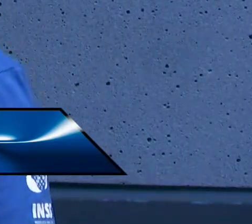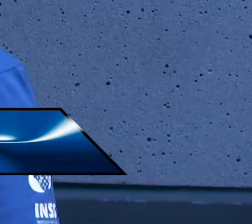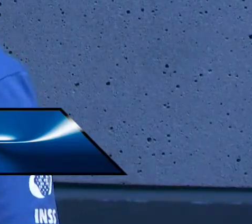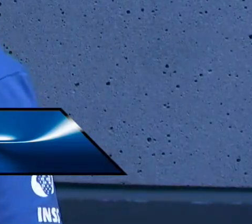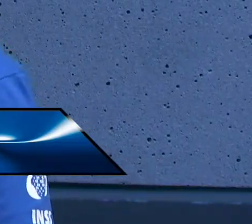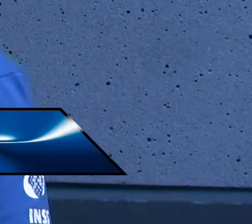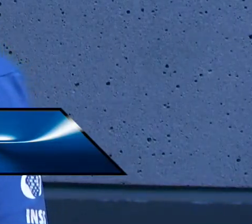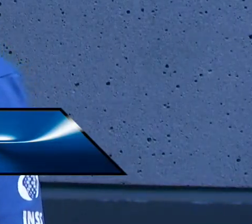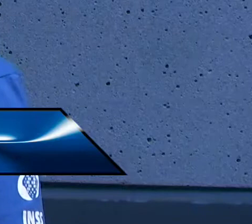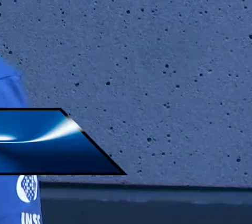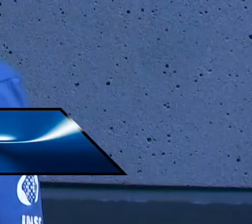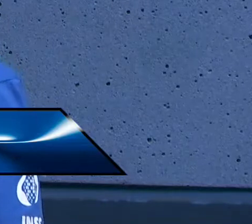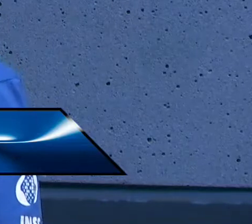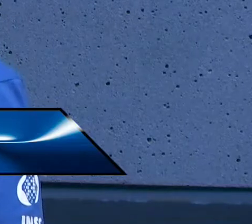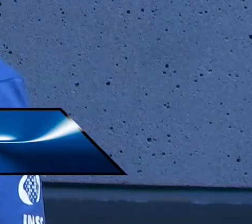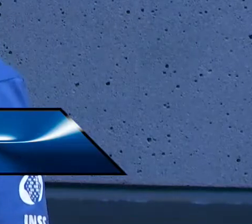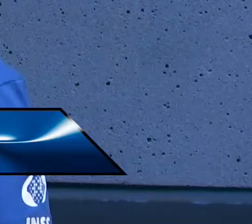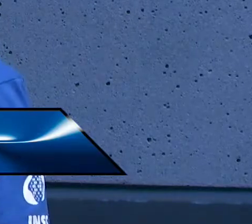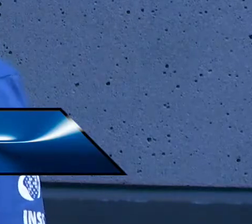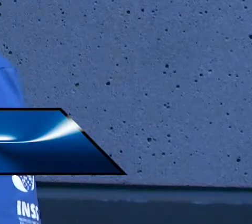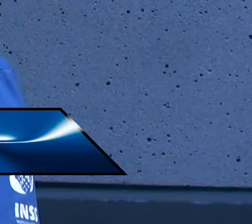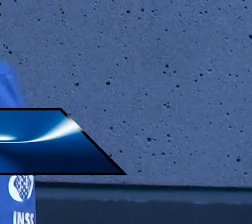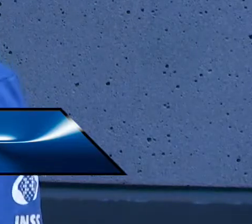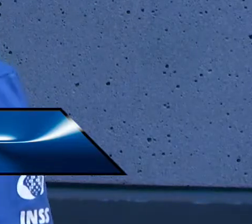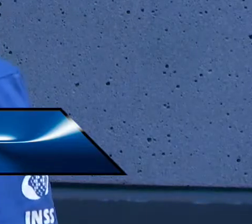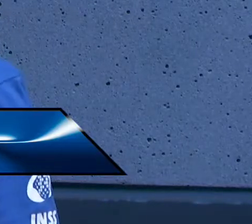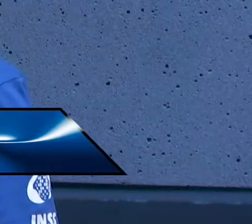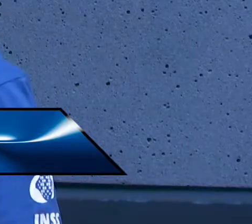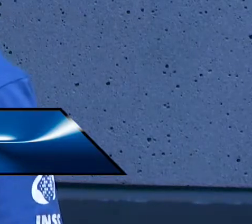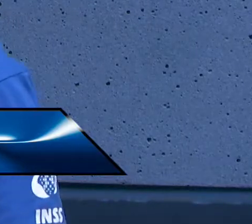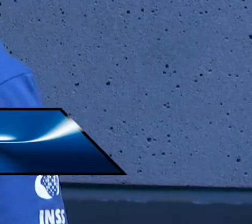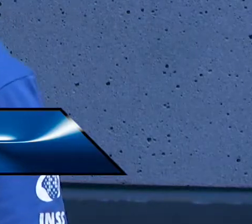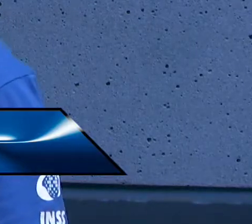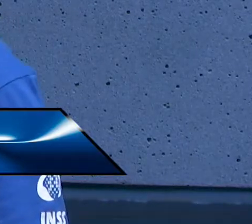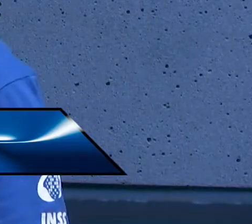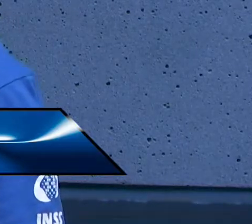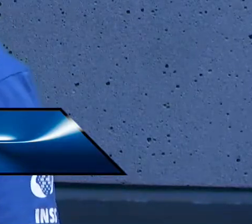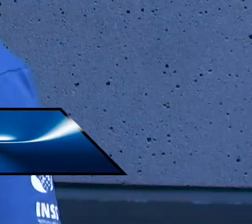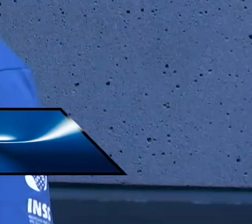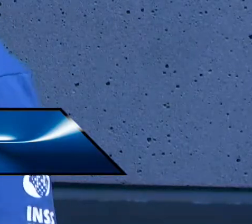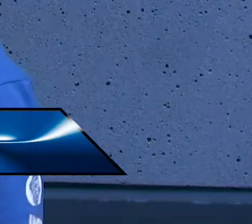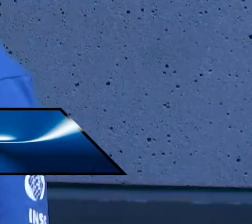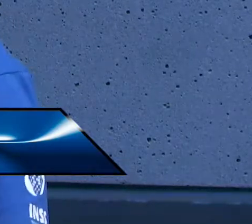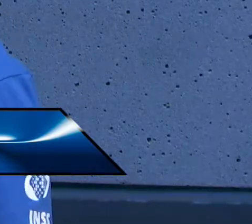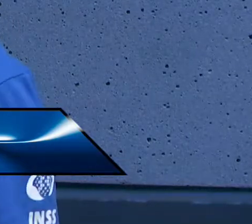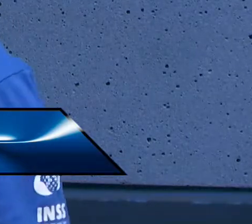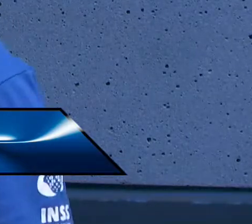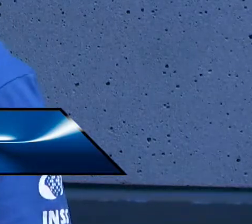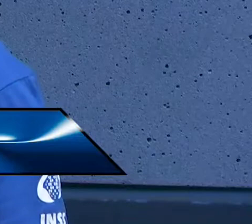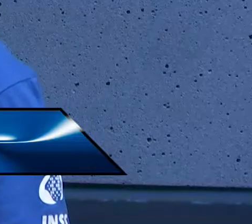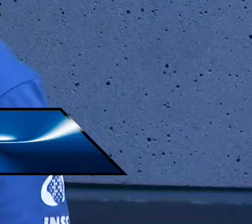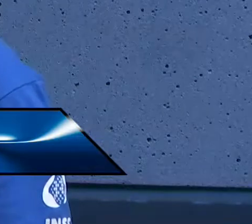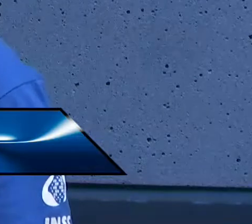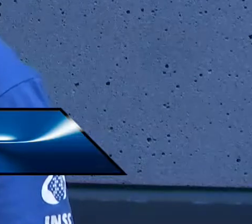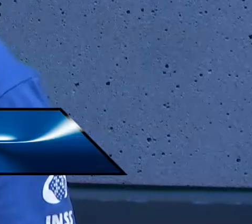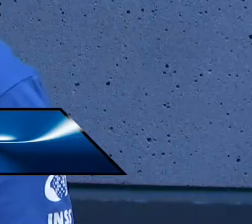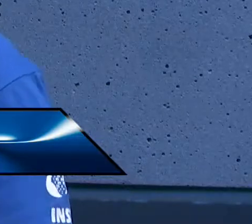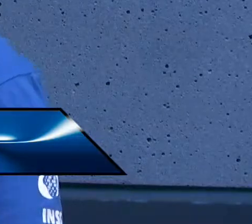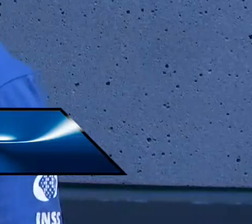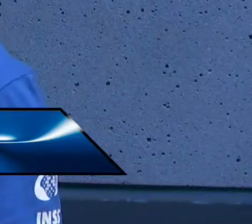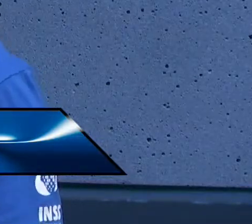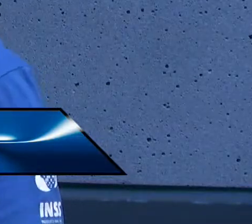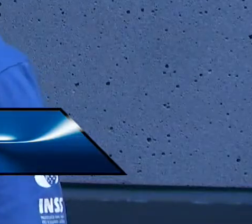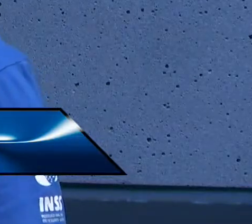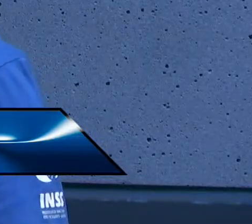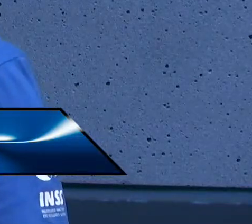idosa com 65 anos ou mais, observado o critério de renda per capita, que é até 1/4 de salário mínimo.